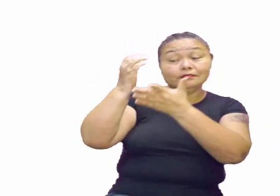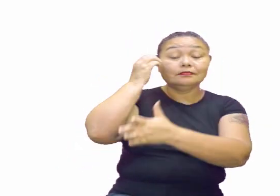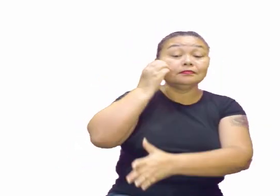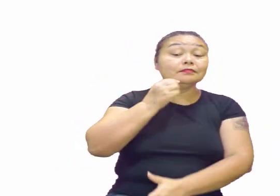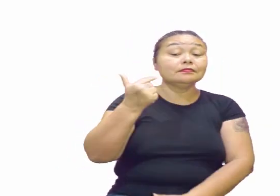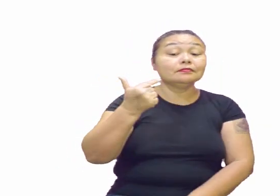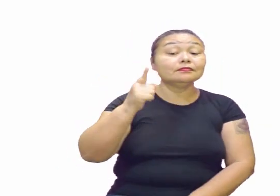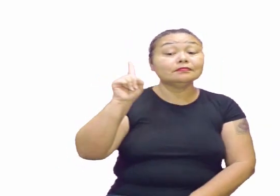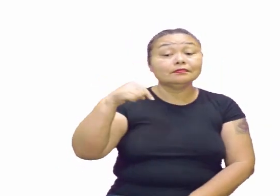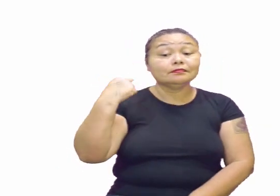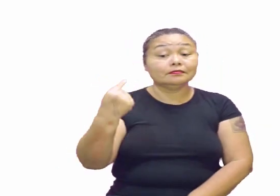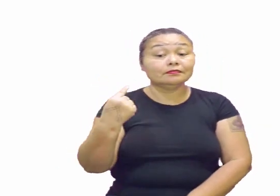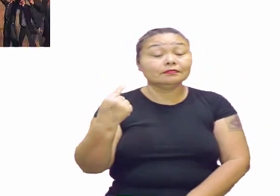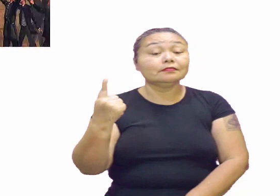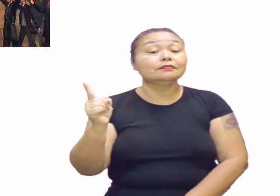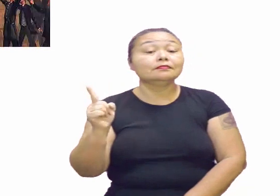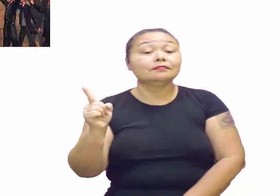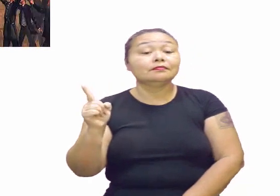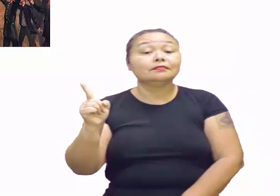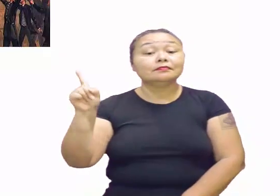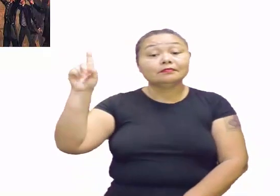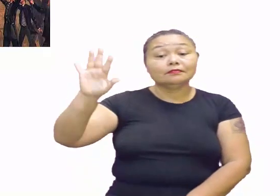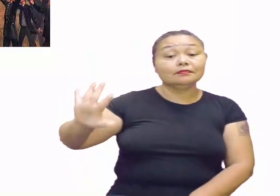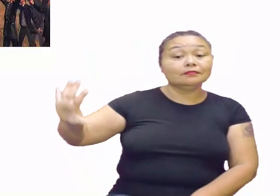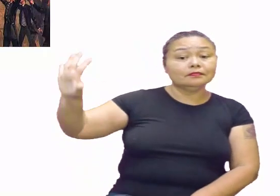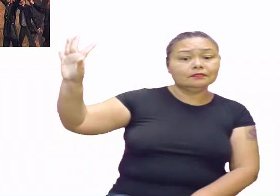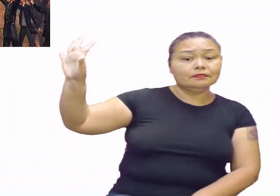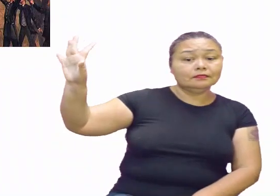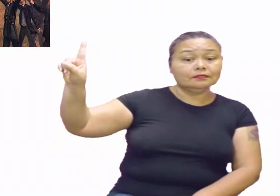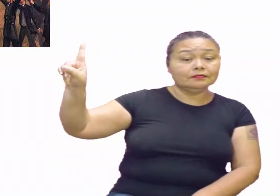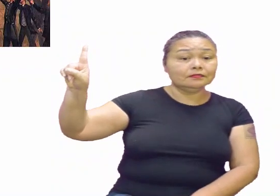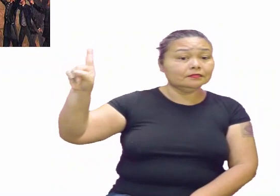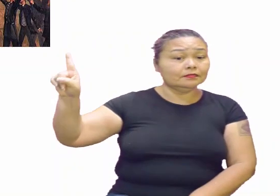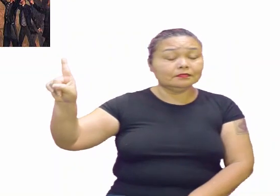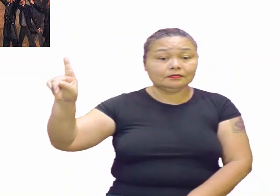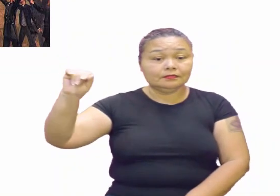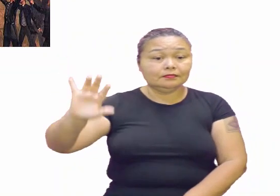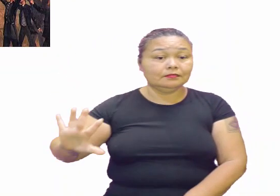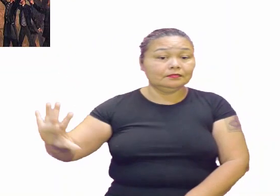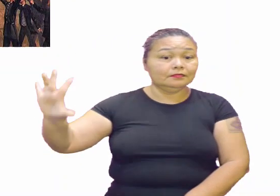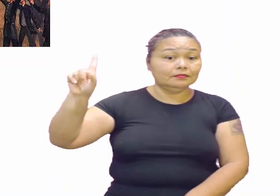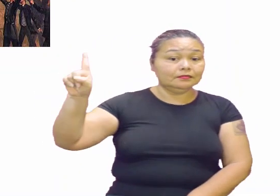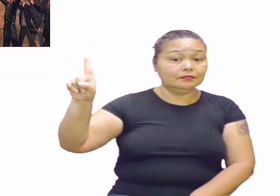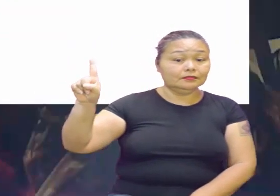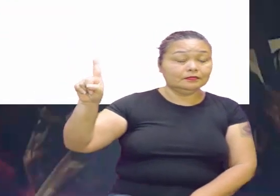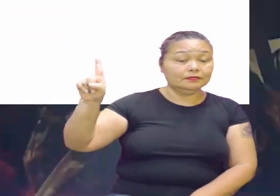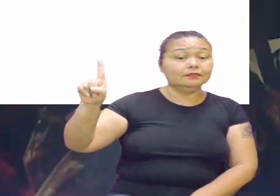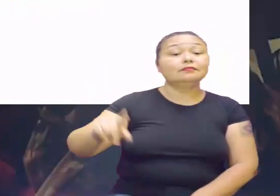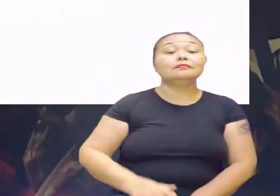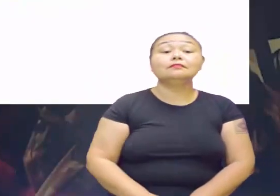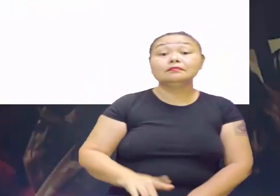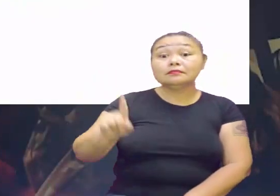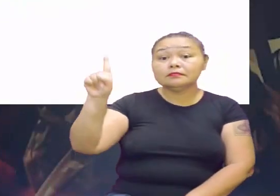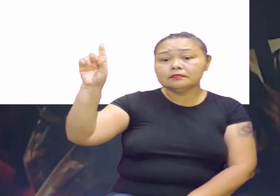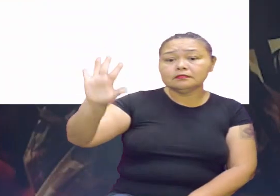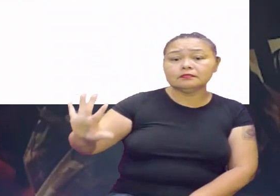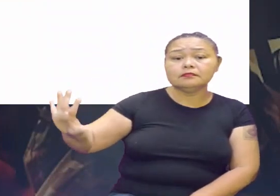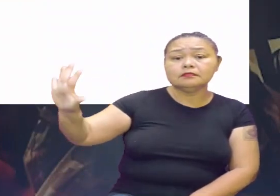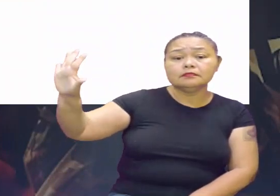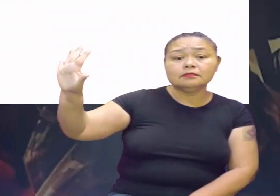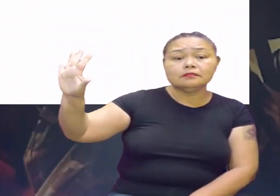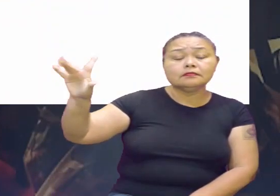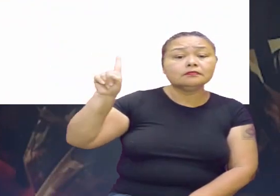Pedro. Por isso, olha só, essa imagem. Me joga nessa imagem, produtor, por favor. Essa imagem